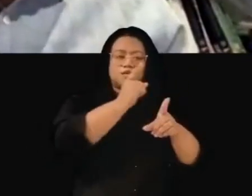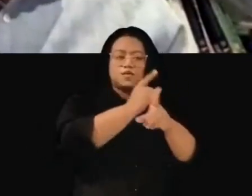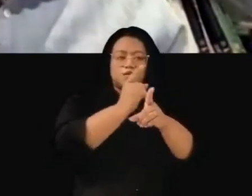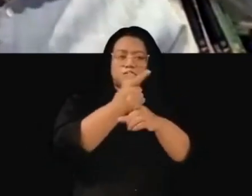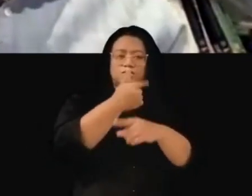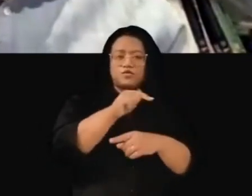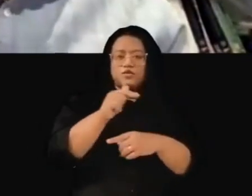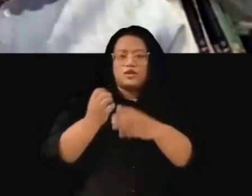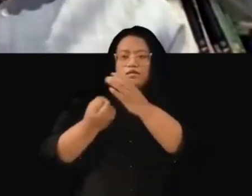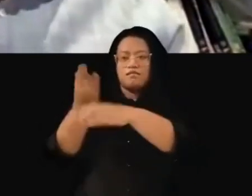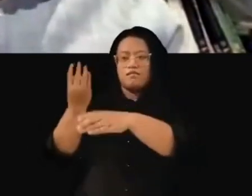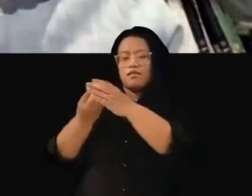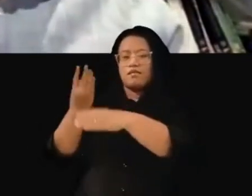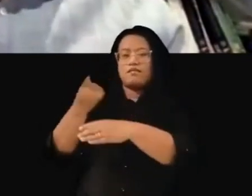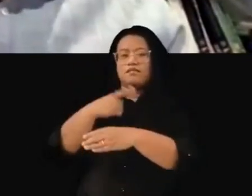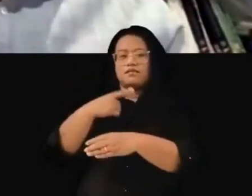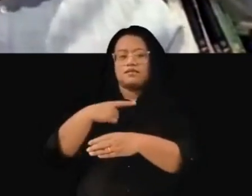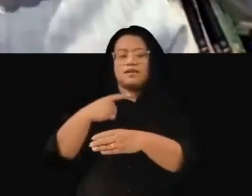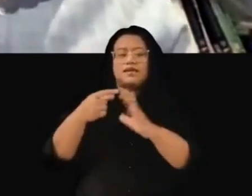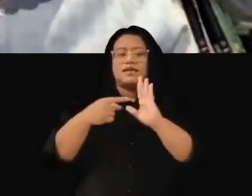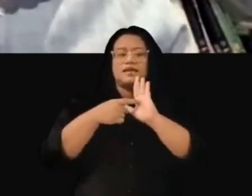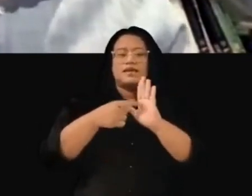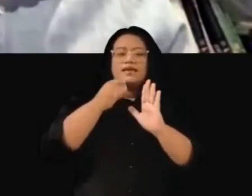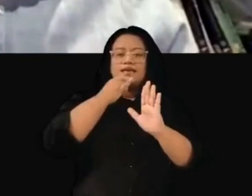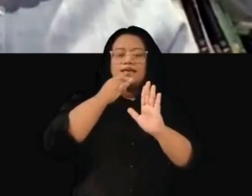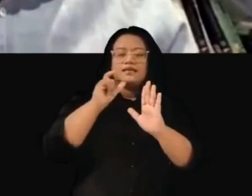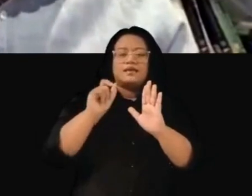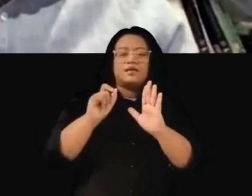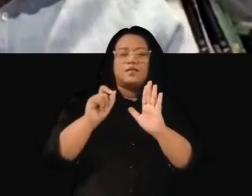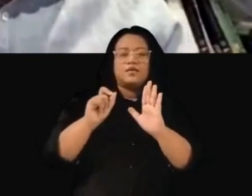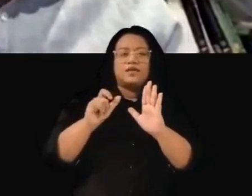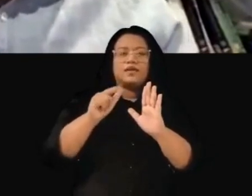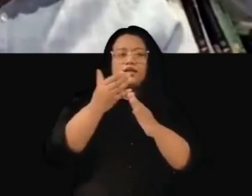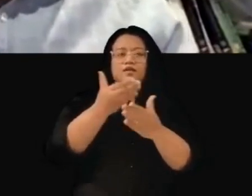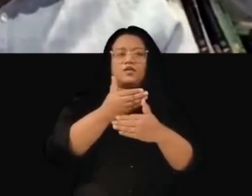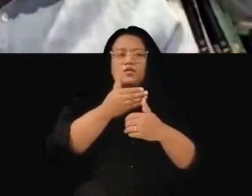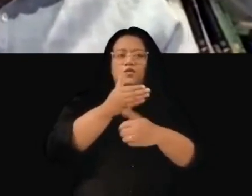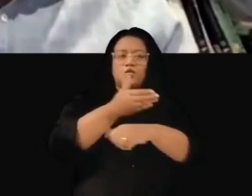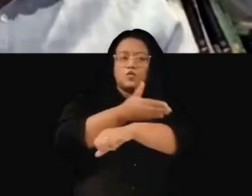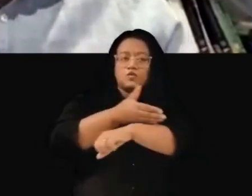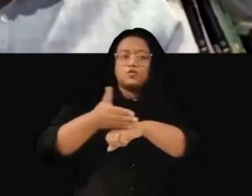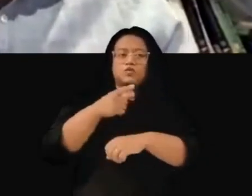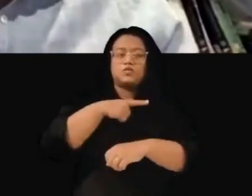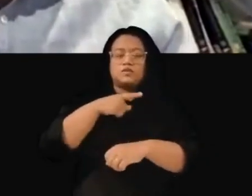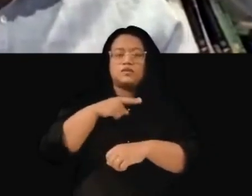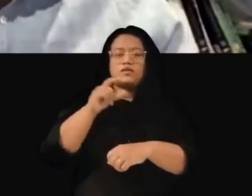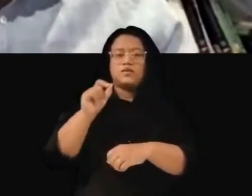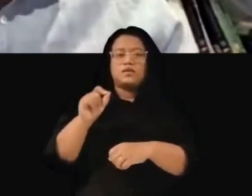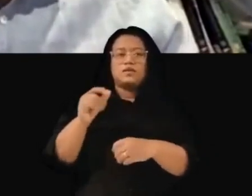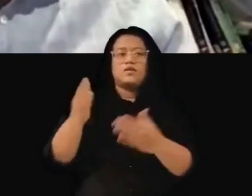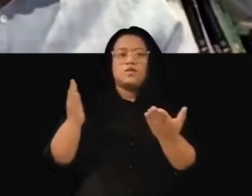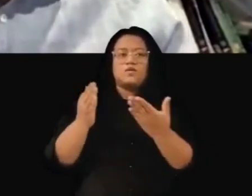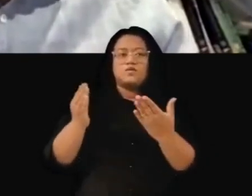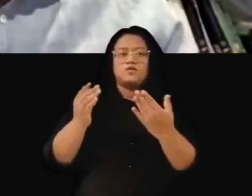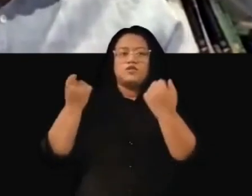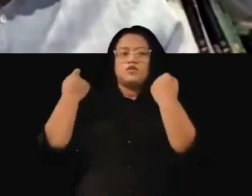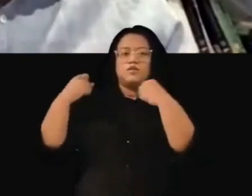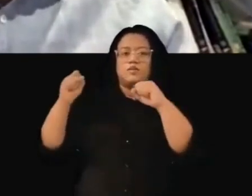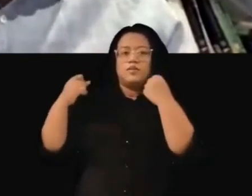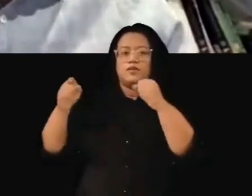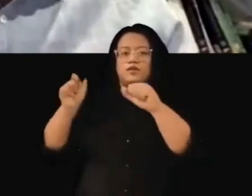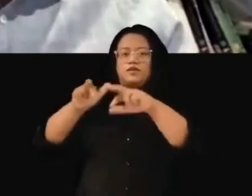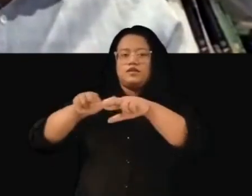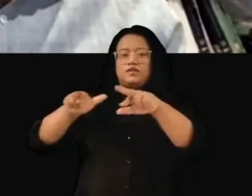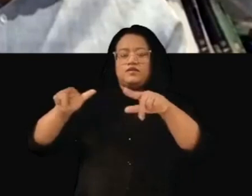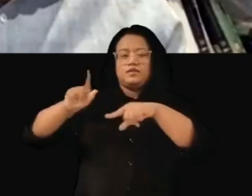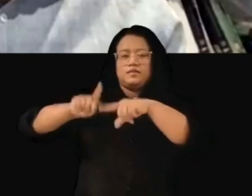dou mais frequente para meus estudantes é, de fato, por exemplo, essa onda, né, de material esportivo que a gente tem hoje. A gente vai